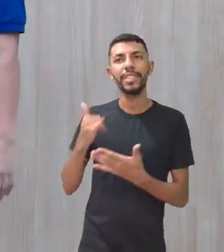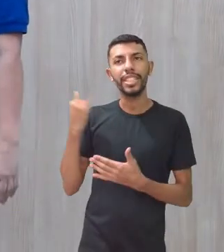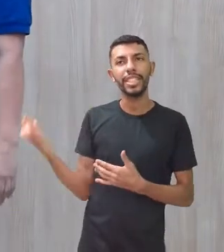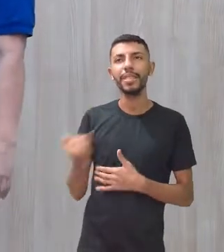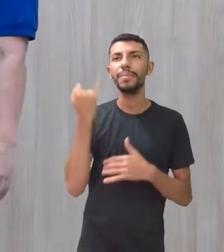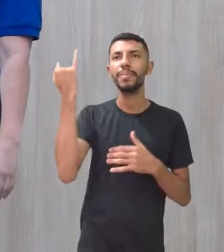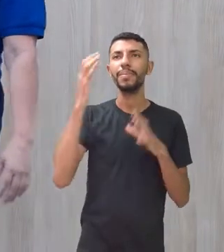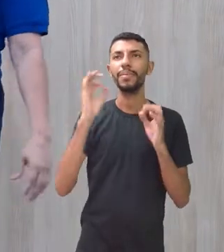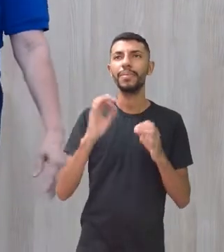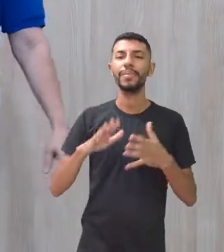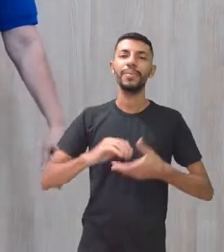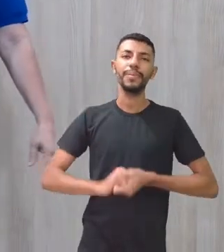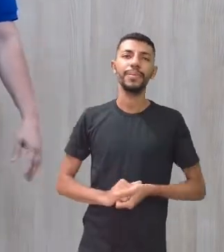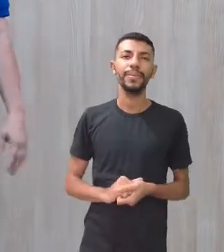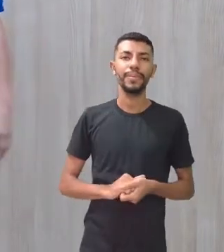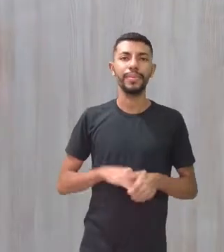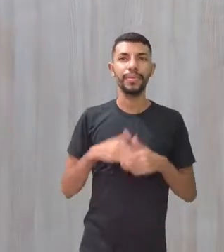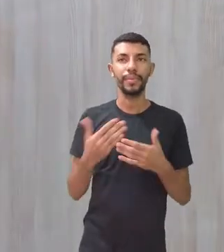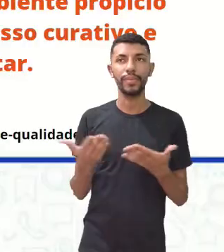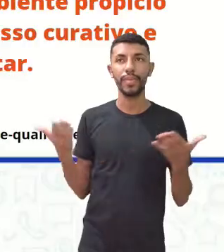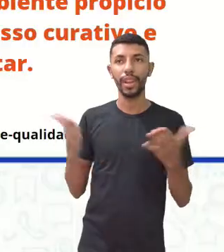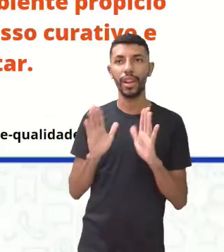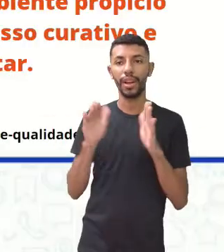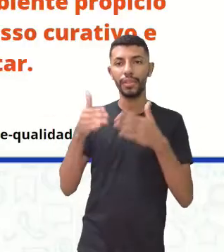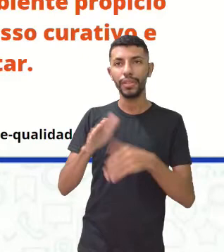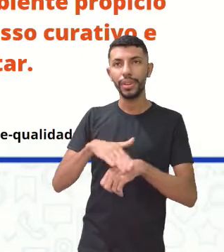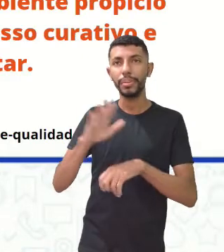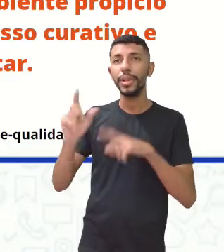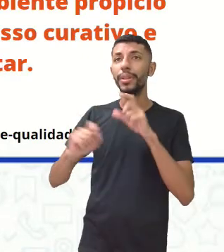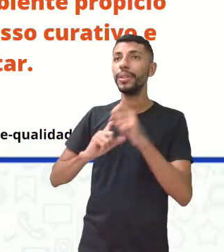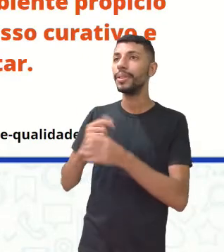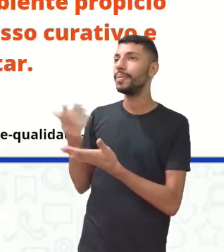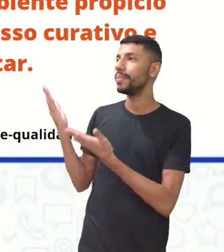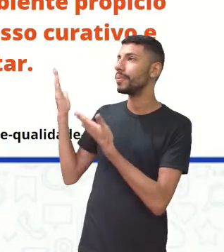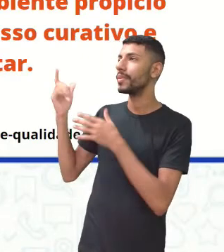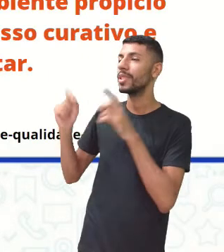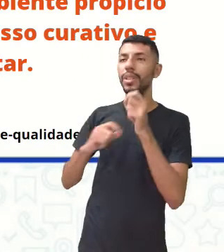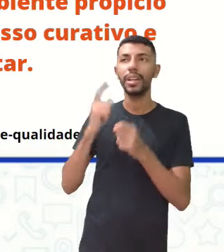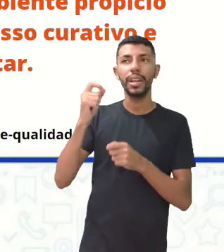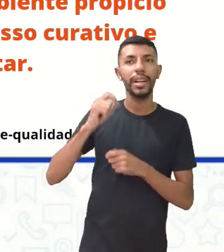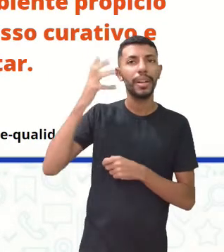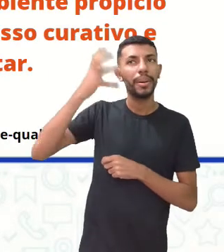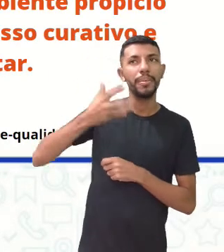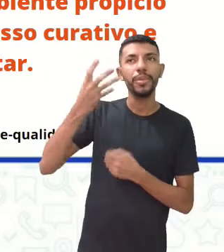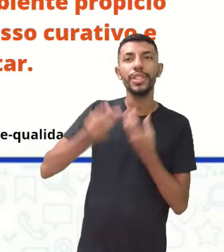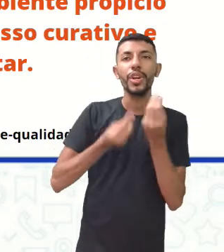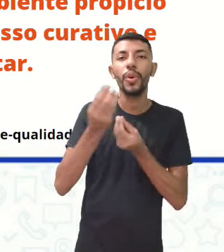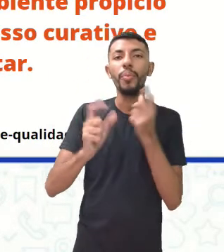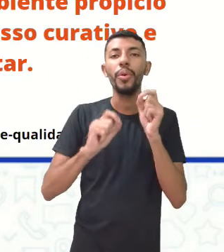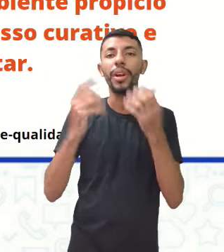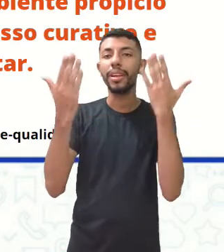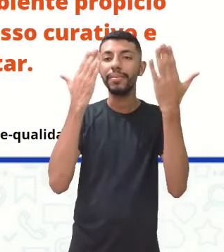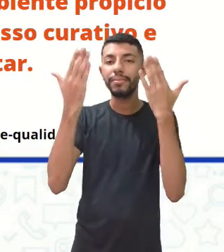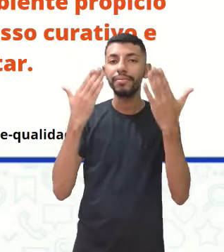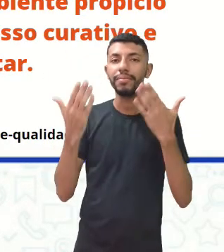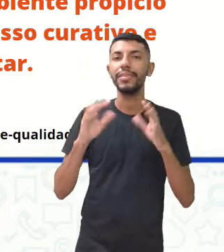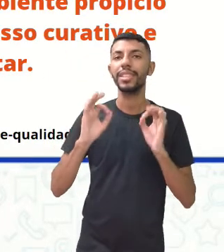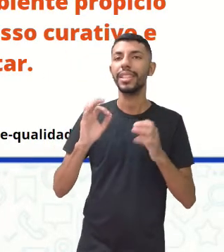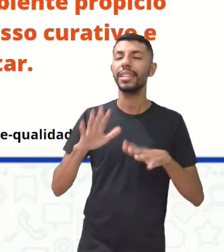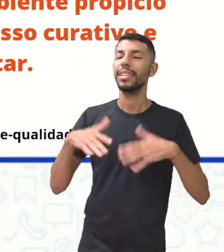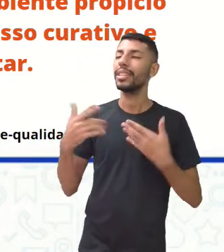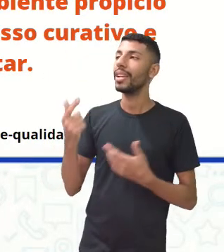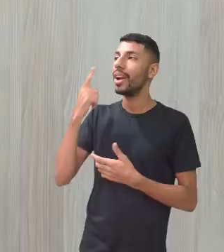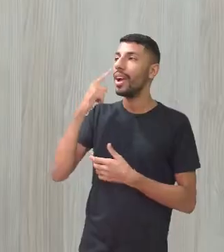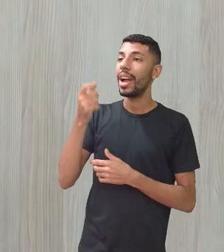importante. E aí eu dei uma ênfase maior a essa questão da música como terapia. Exato. Né? E engraçado, Vilma, só uma